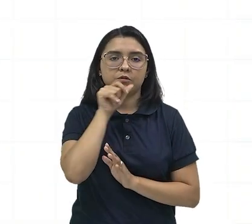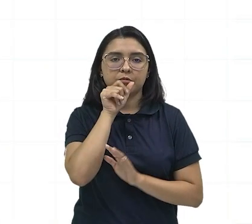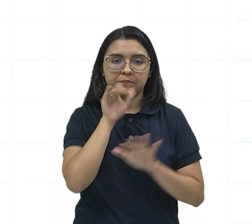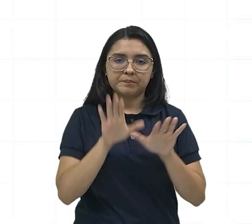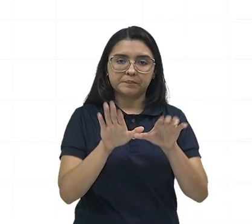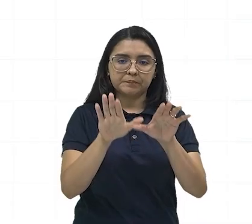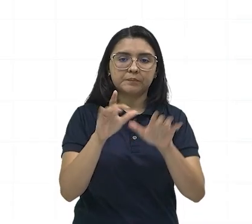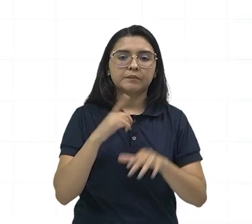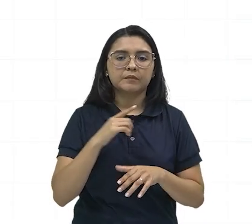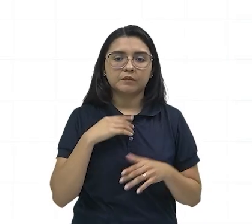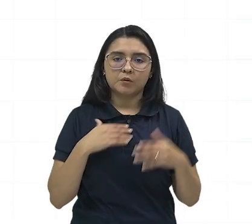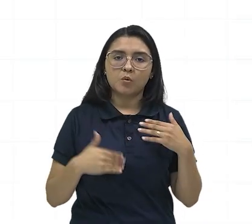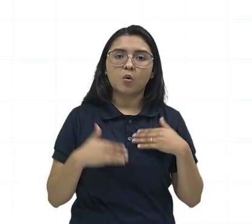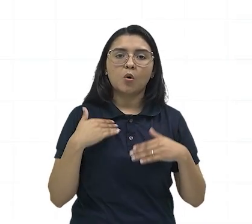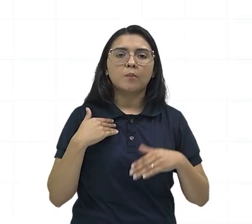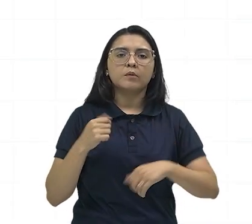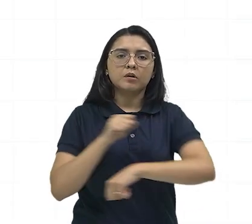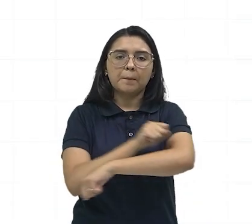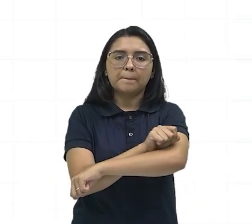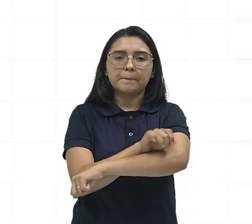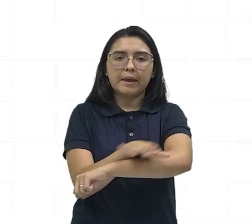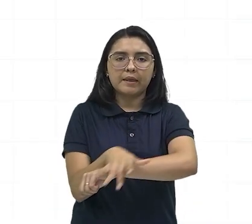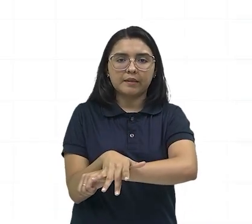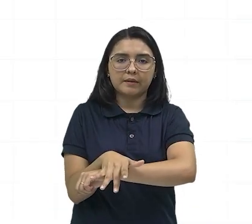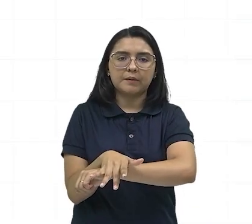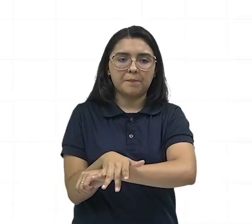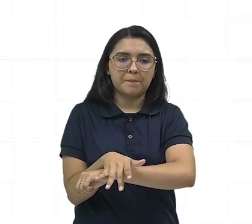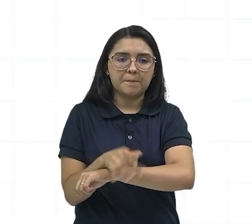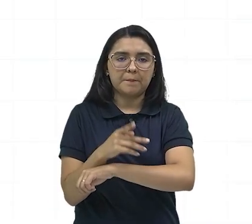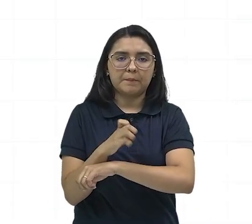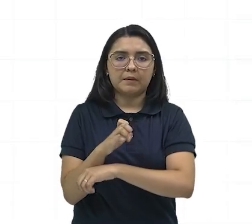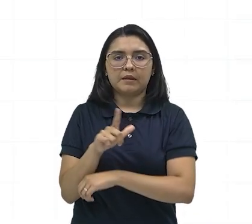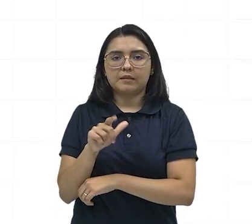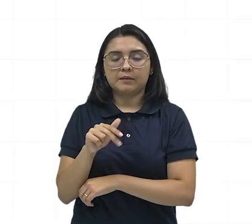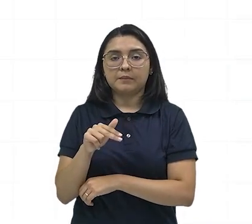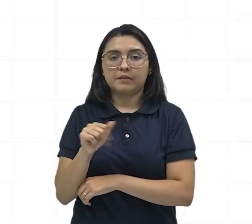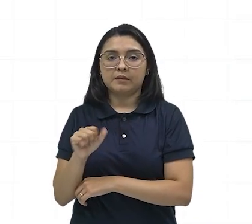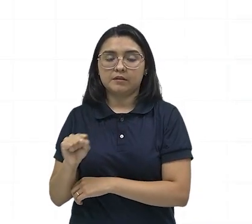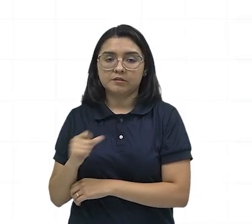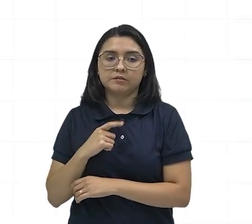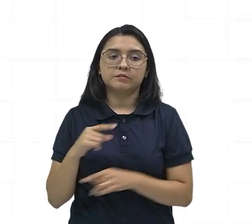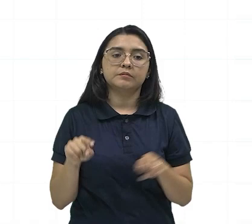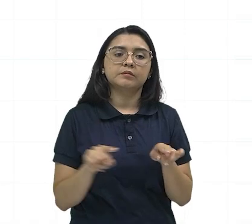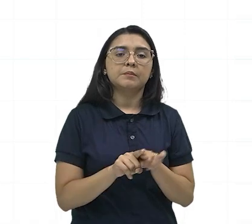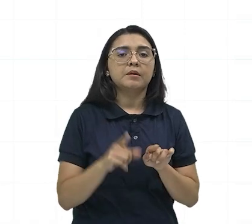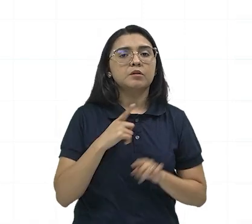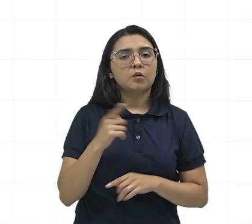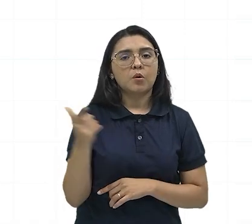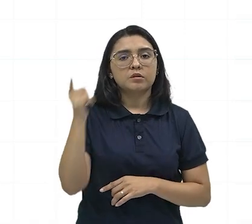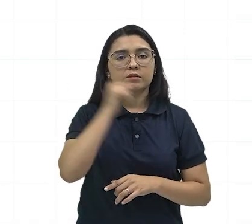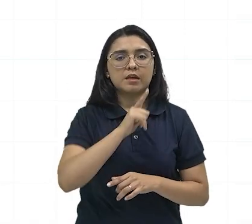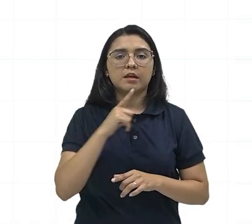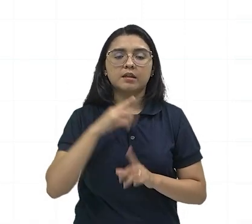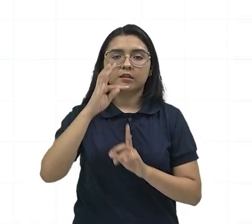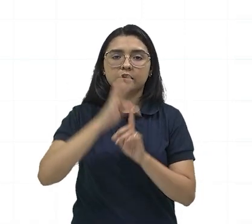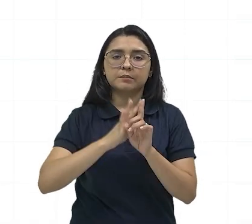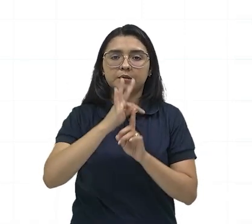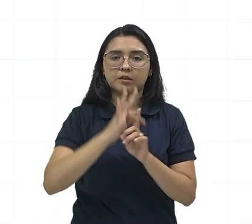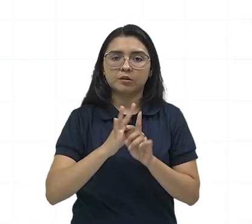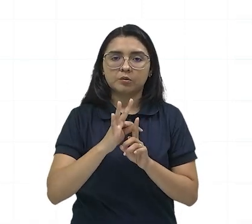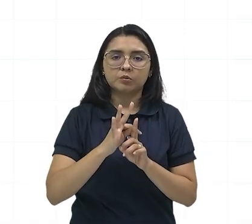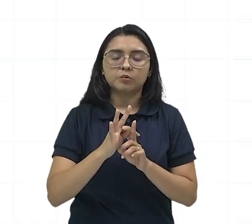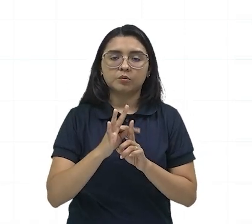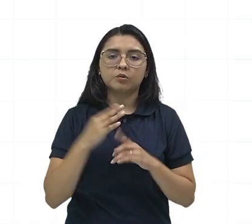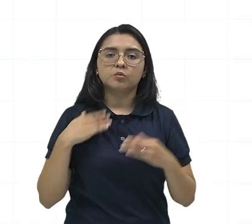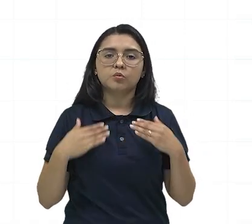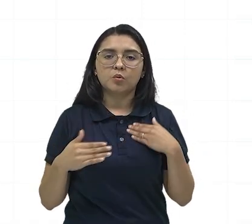aves possuem corpo revestido por penas e são endodérmicos. Eles conseguem manter sua temperatura,